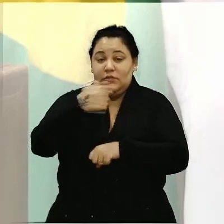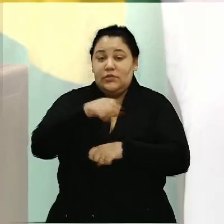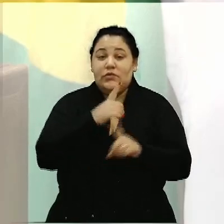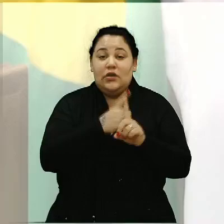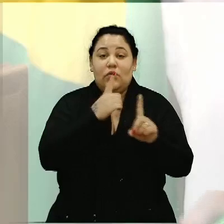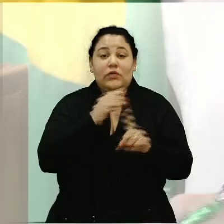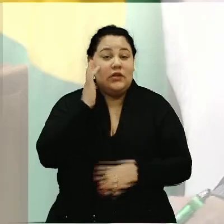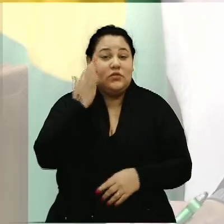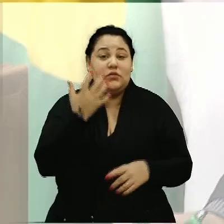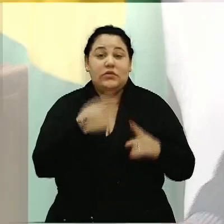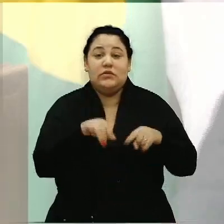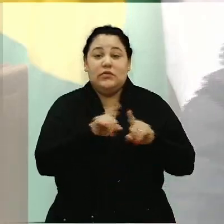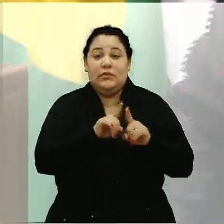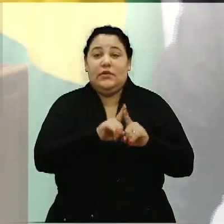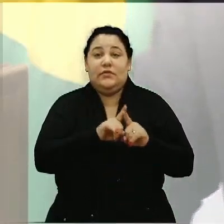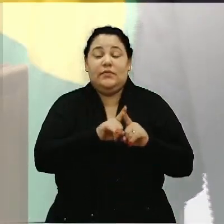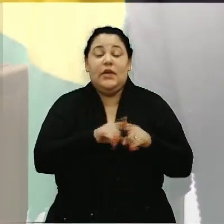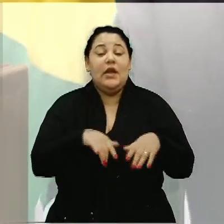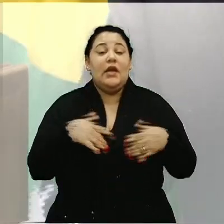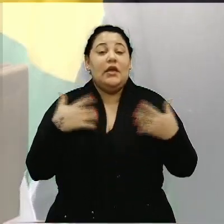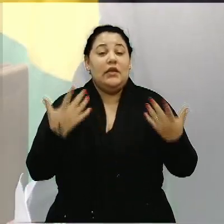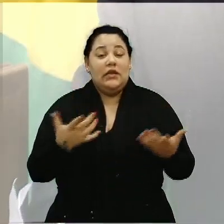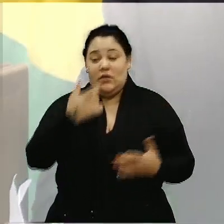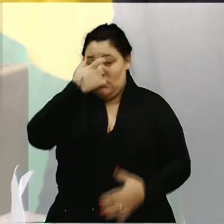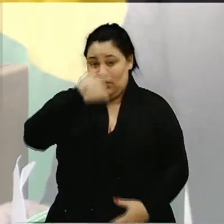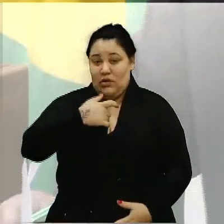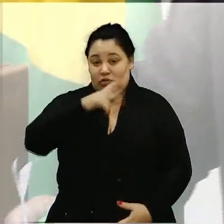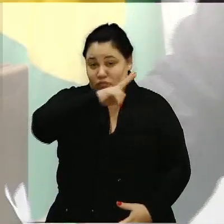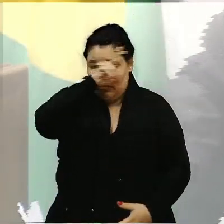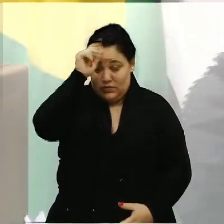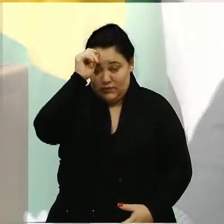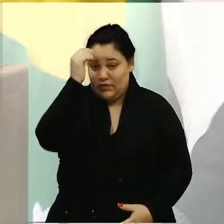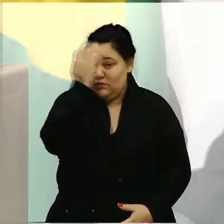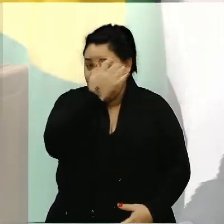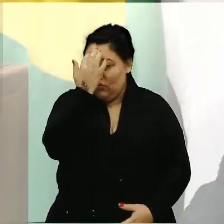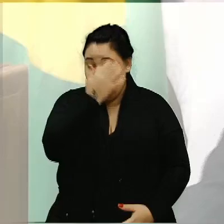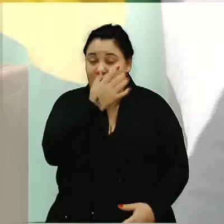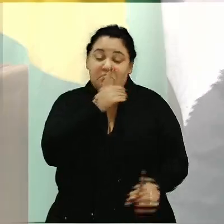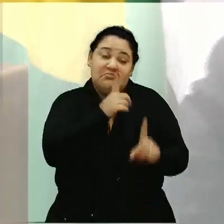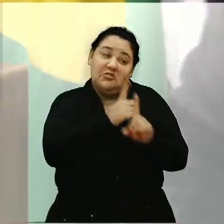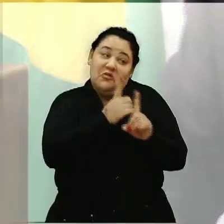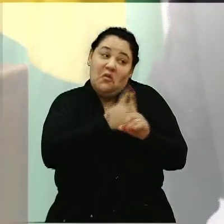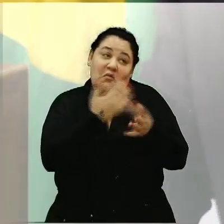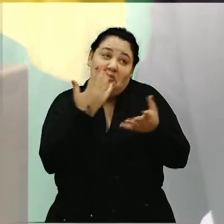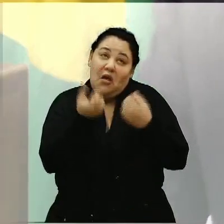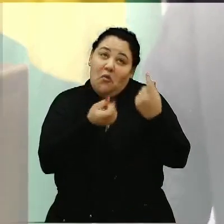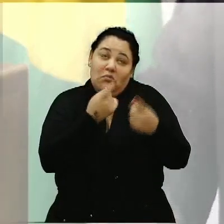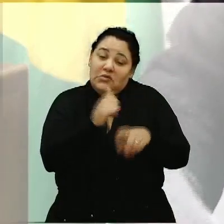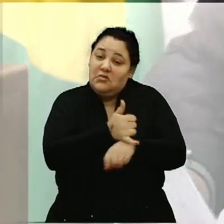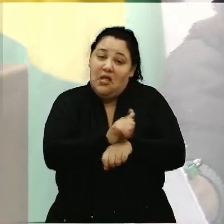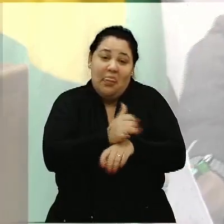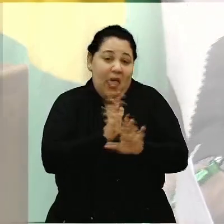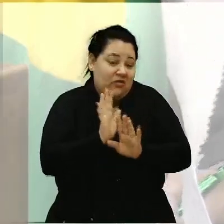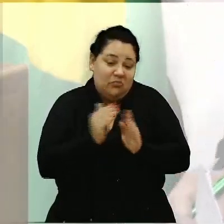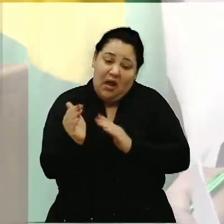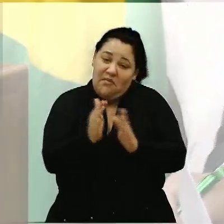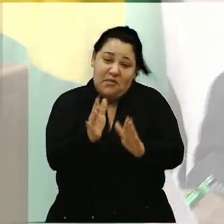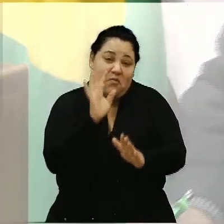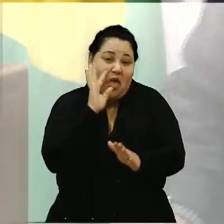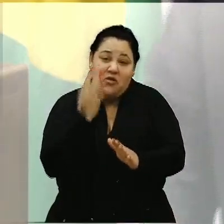caminhos. Então, eu acho que o prefeito Adiló está achando um caminho. O